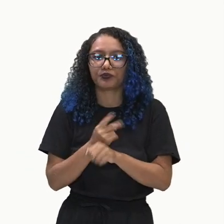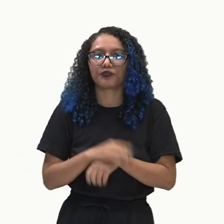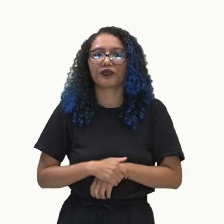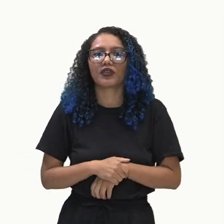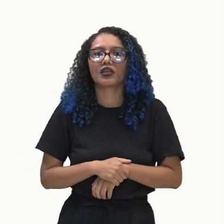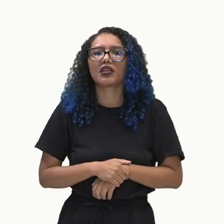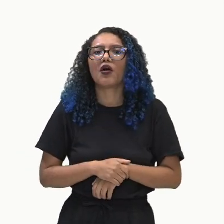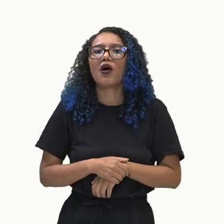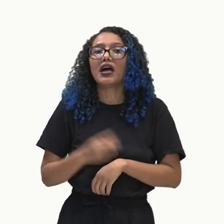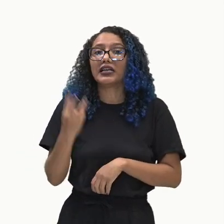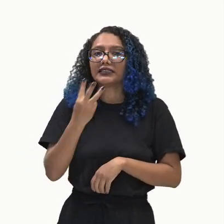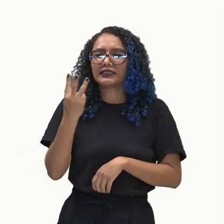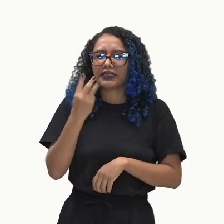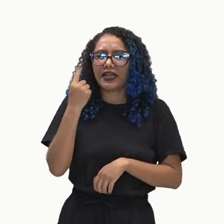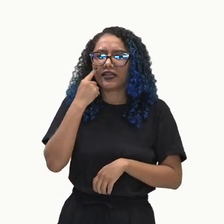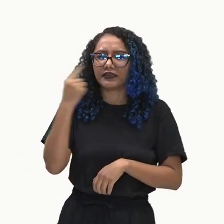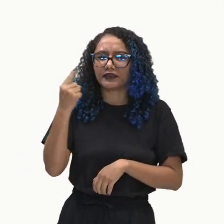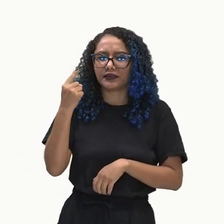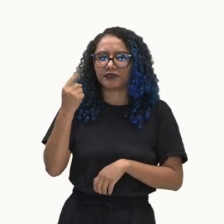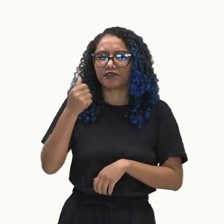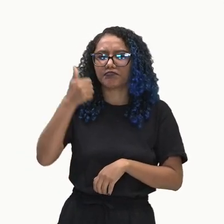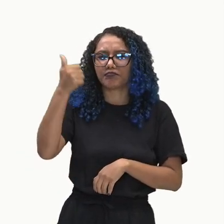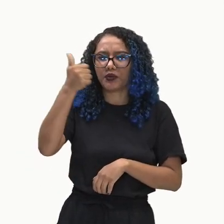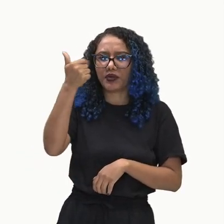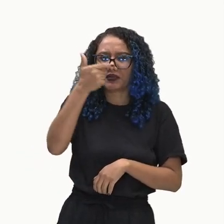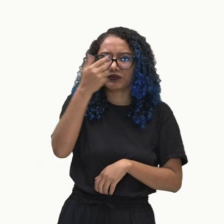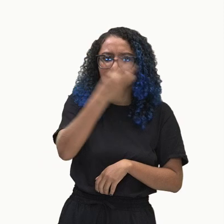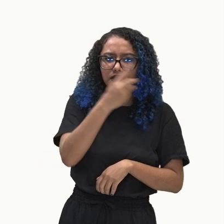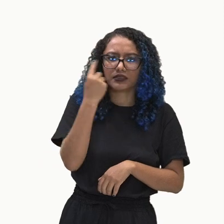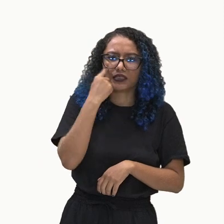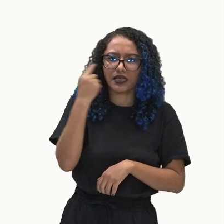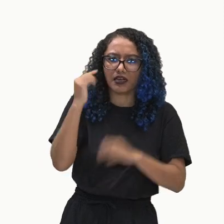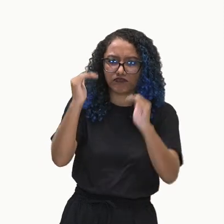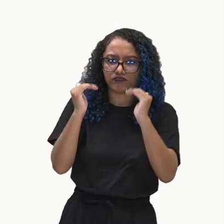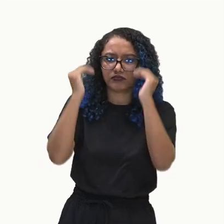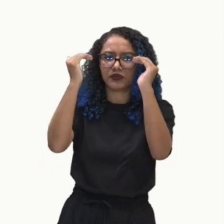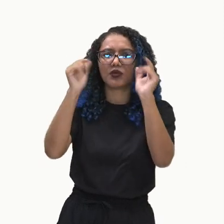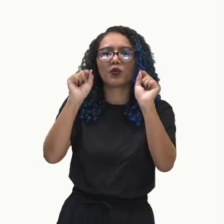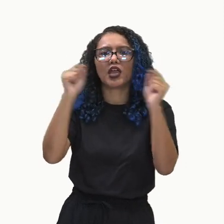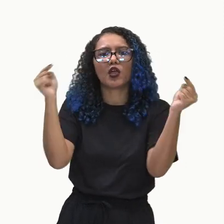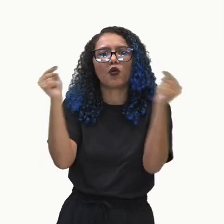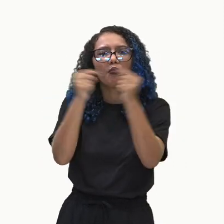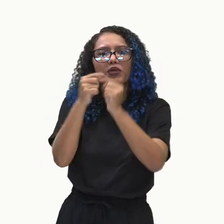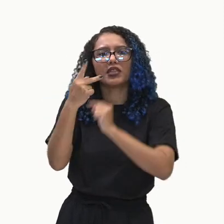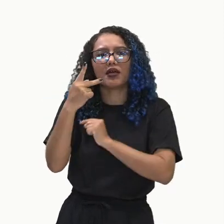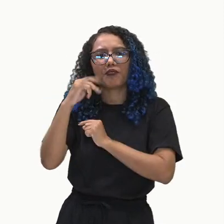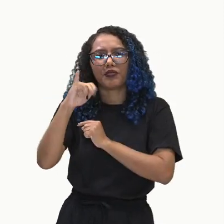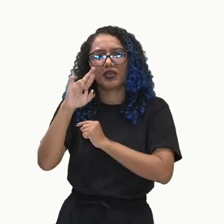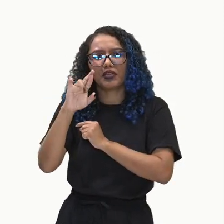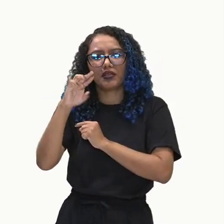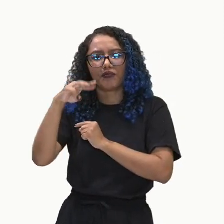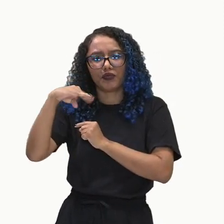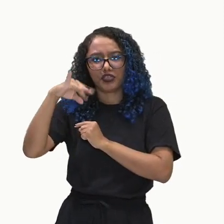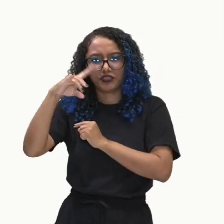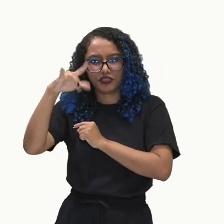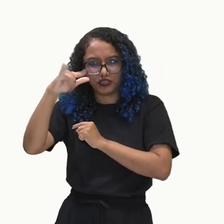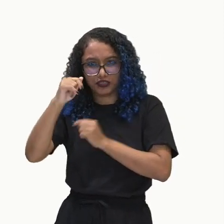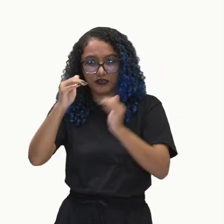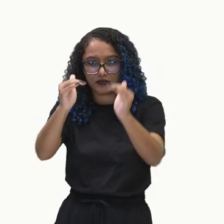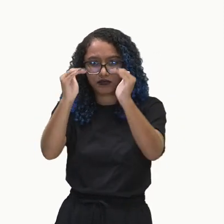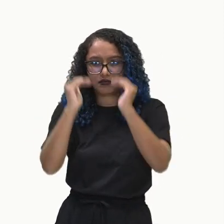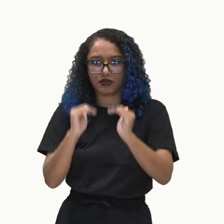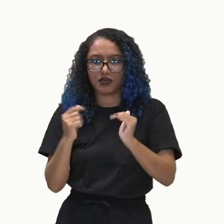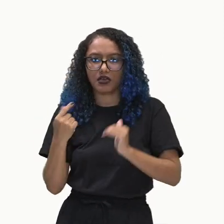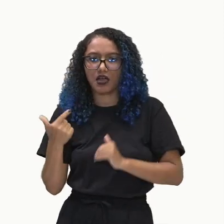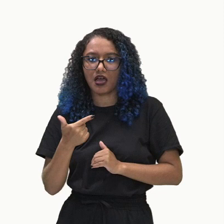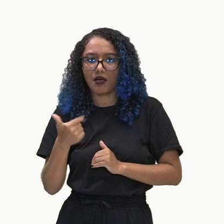Uracila, citosina e timina são bases pirimidinas ou pirimídicas, né? Enquanto que a adenina e a